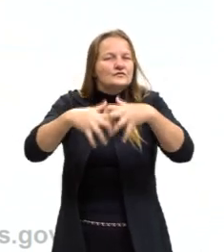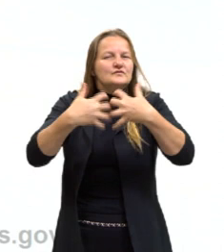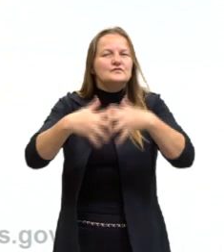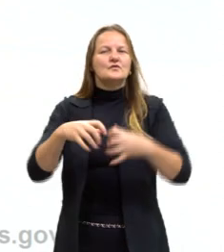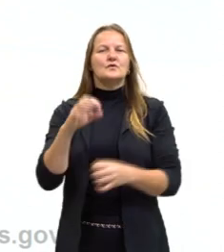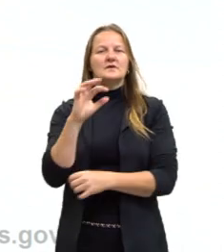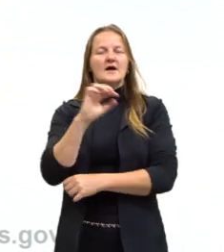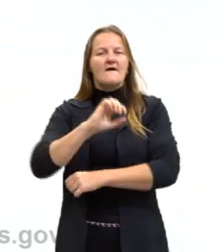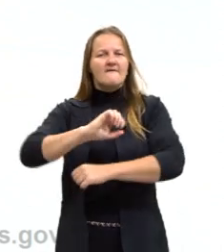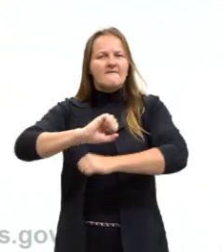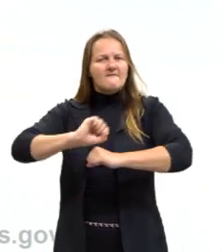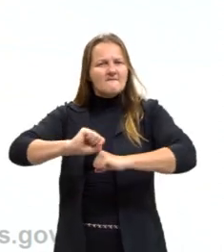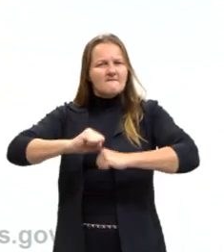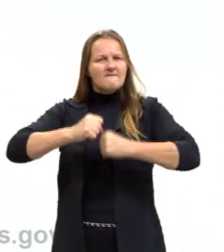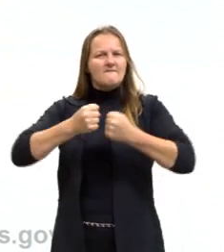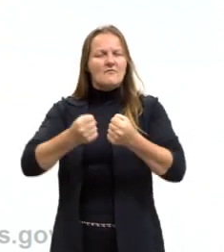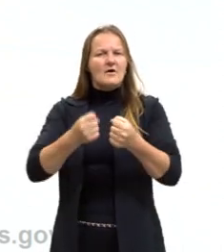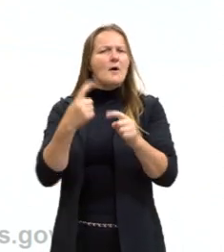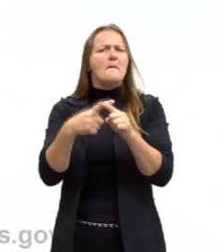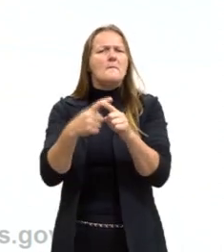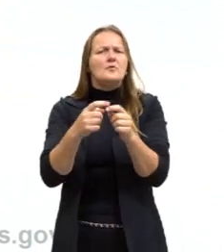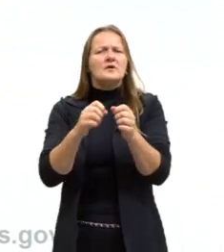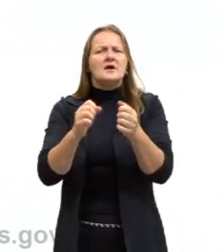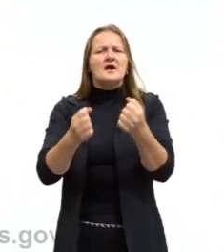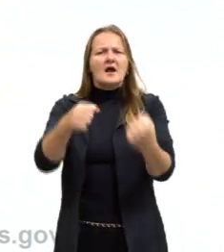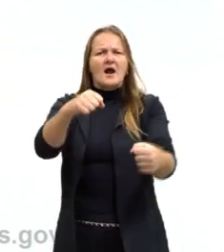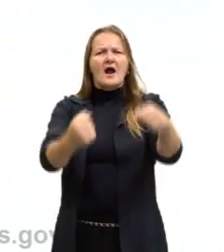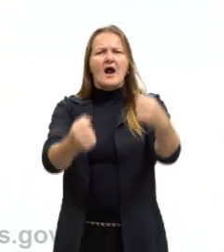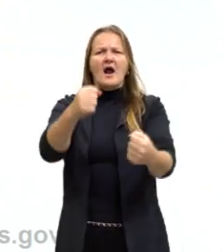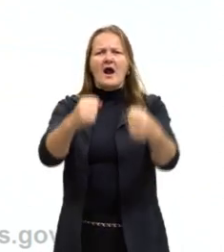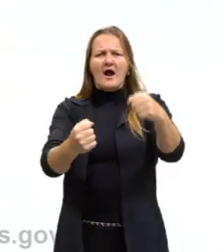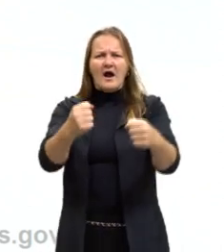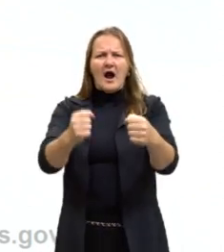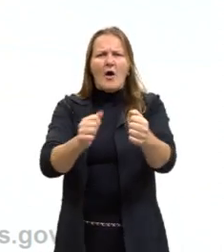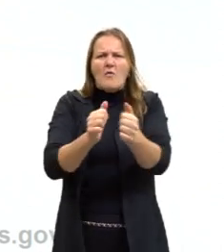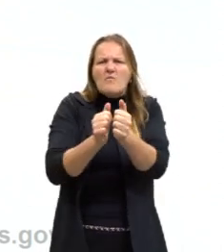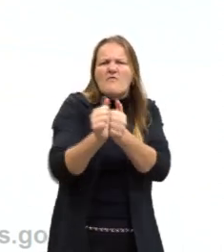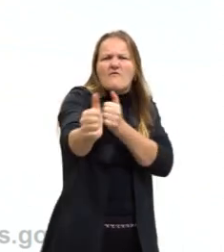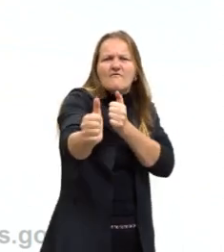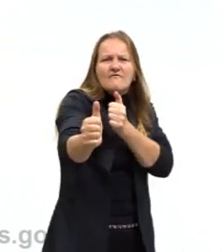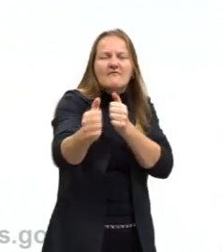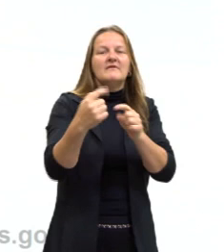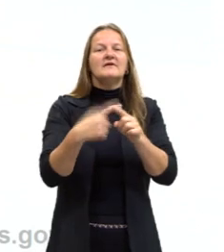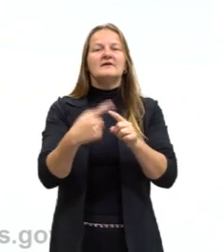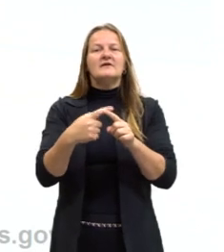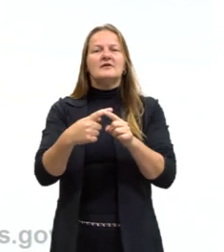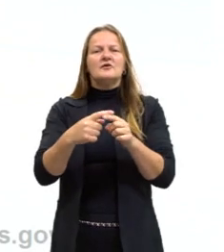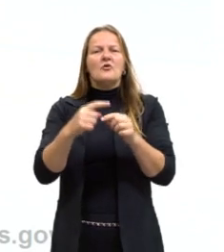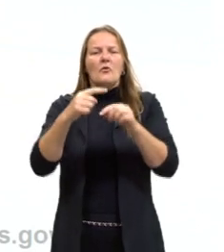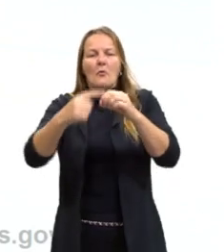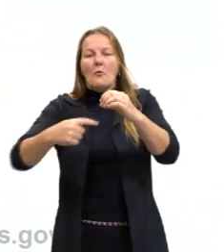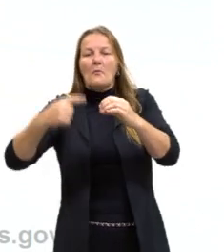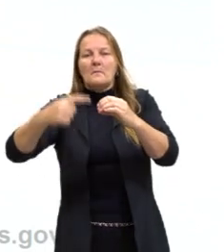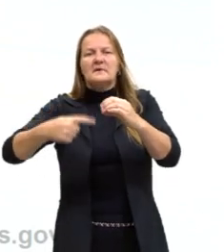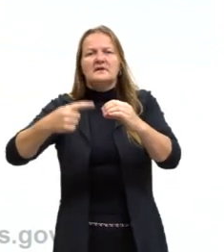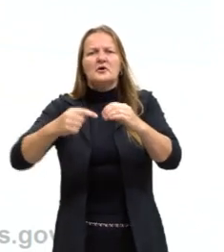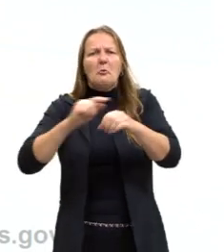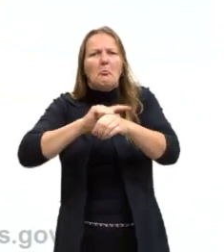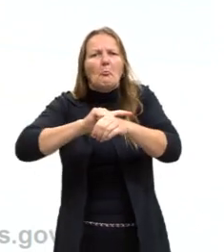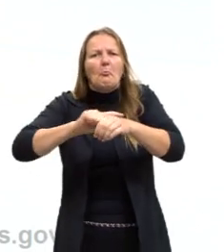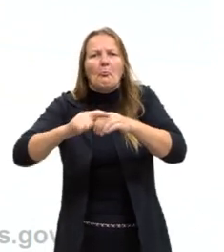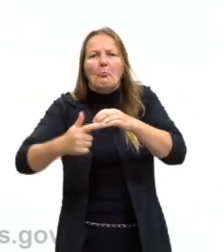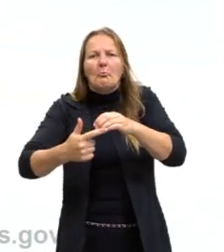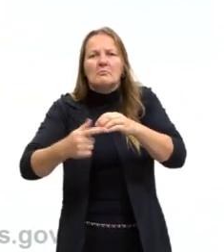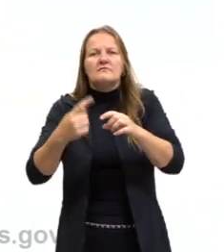porque os carros de corrida usam pneus carecas enquanto os de rua são proibidos de rodar assim